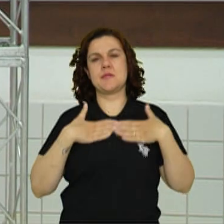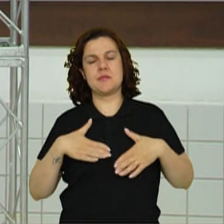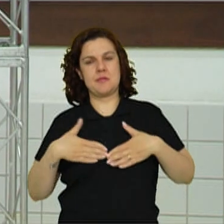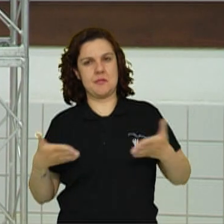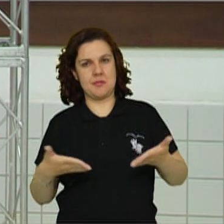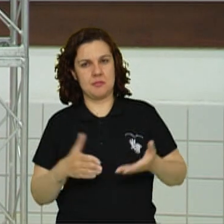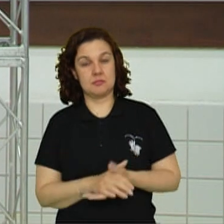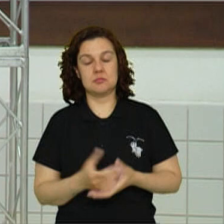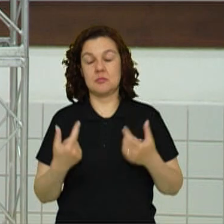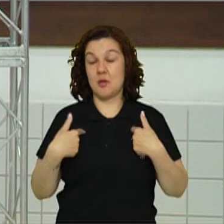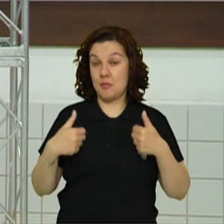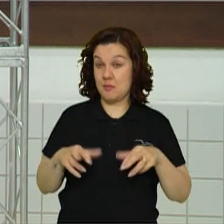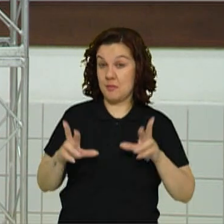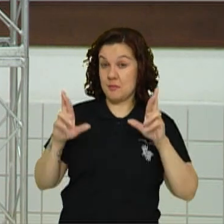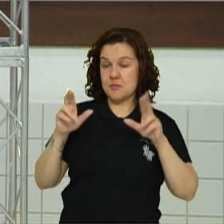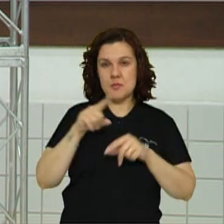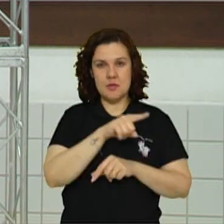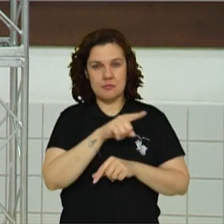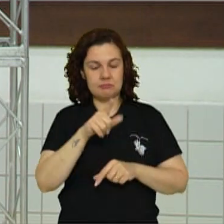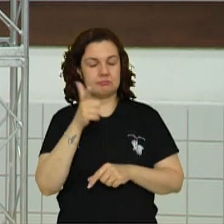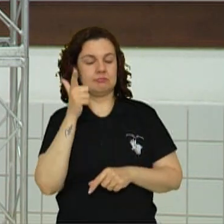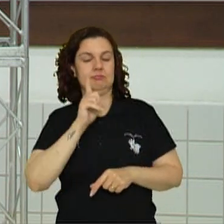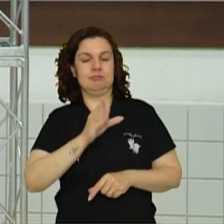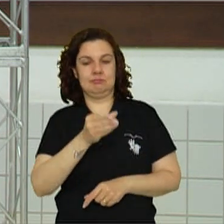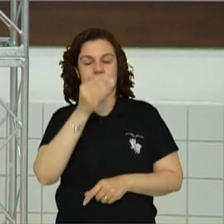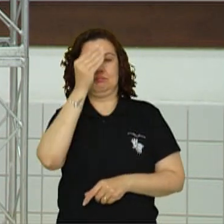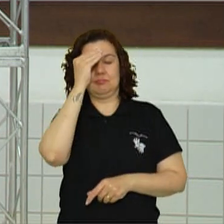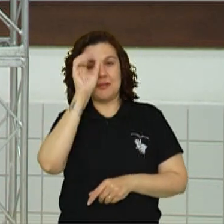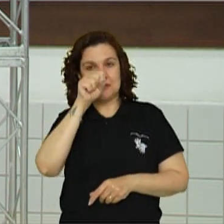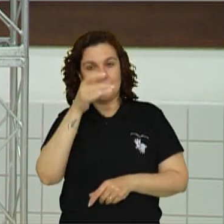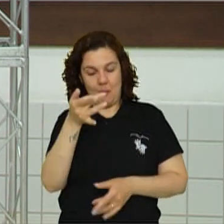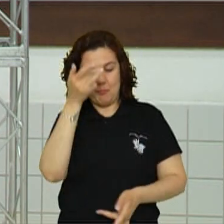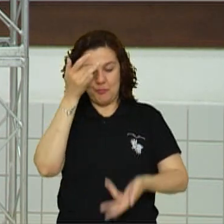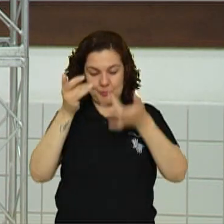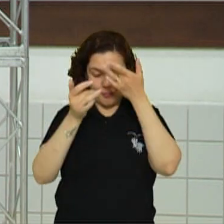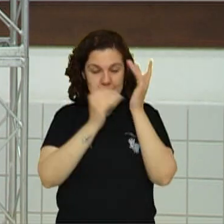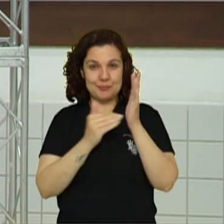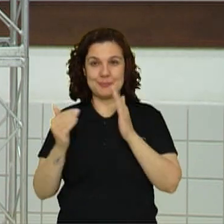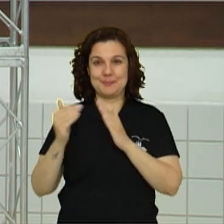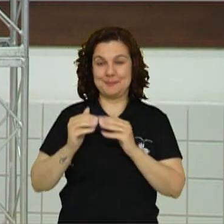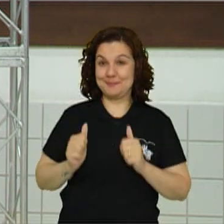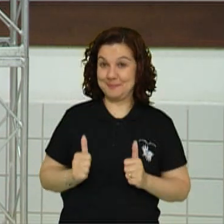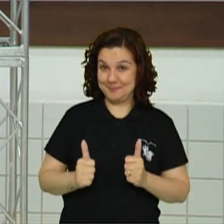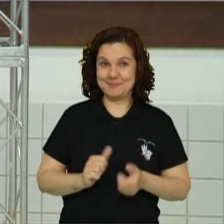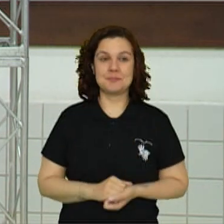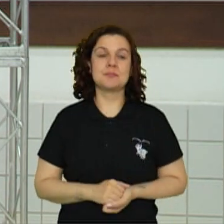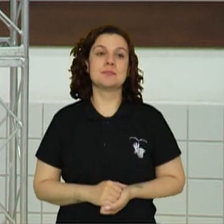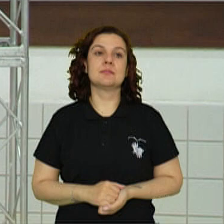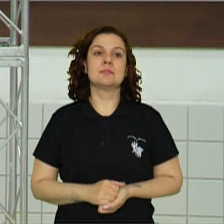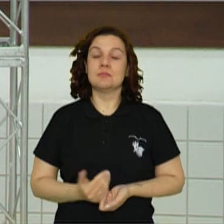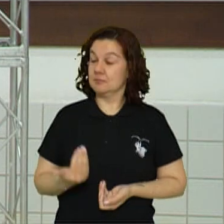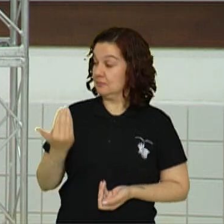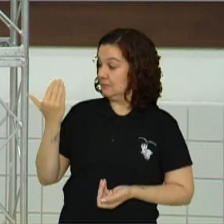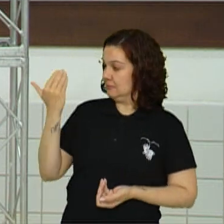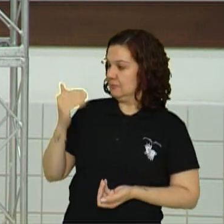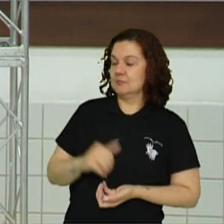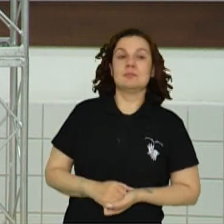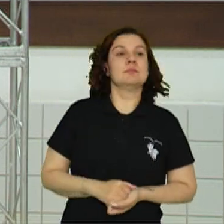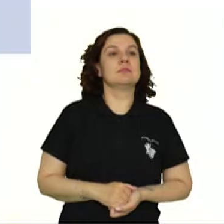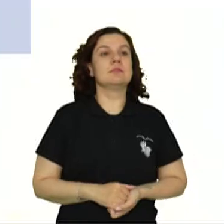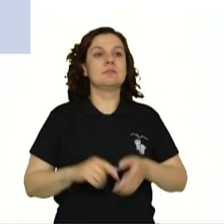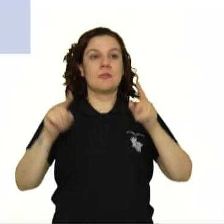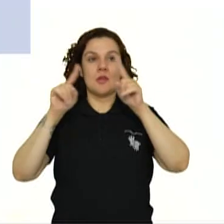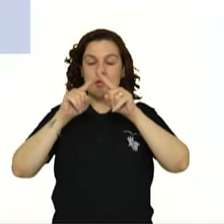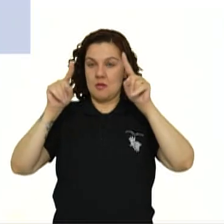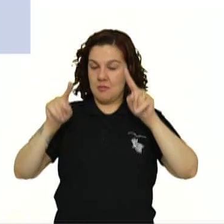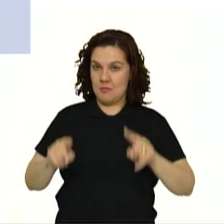hoje, eu espero, para que você tenha, sim, a fixação desse conteúdo, tá bom? Um quadrinho de resumo